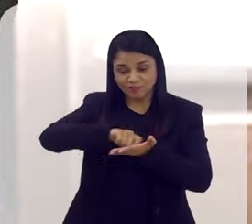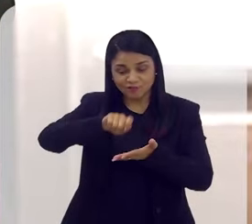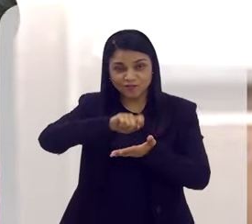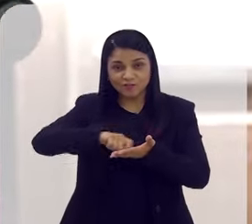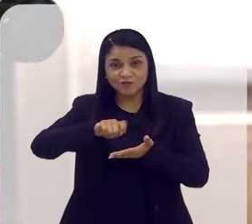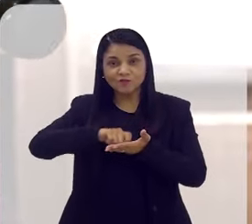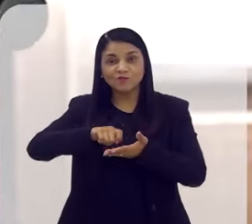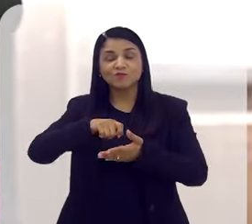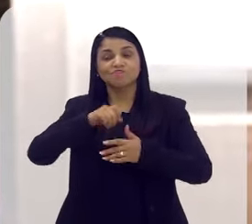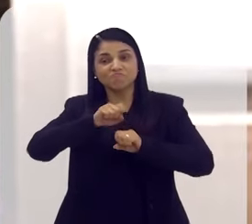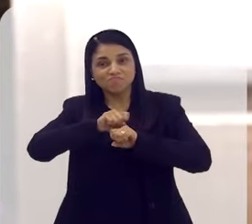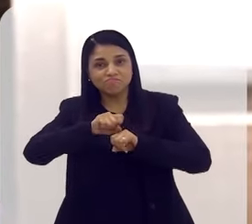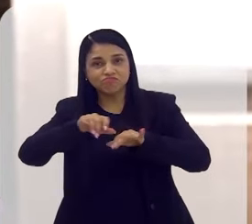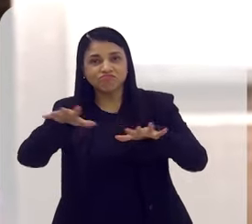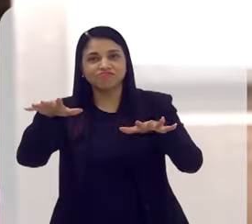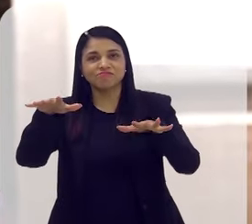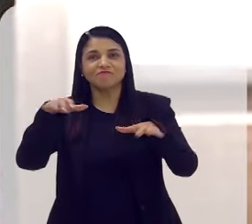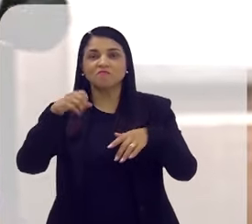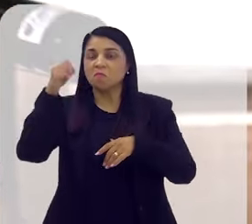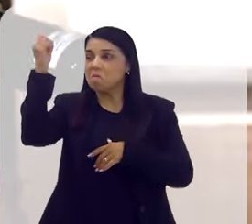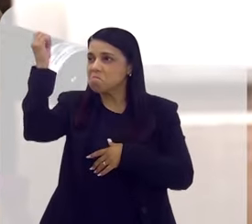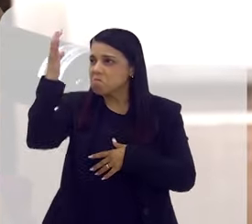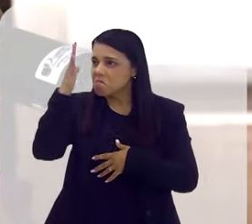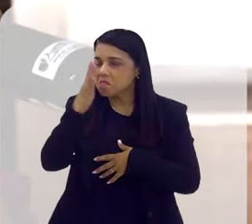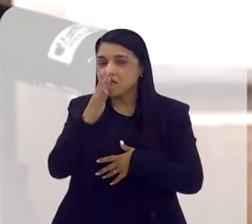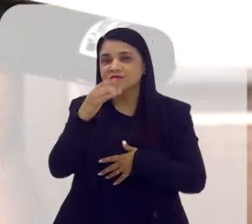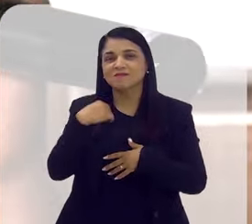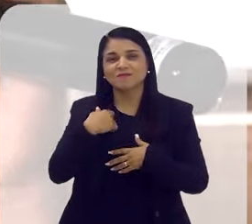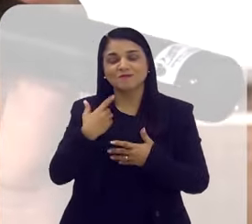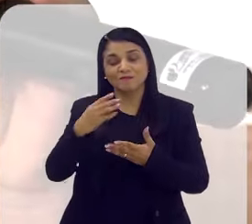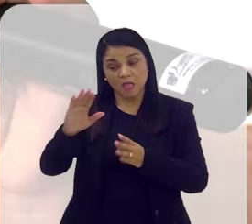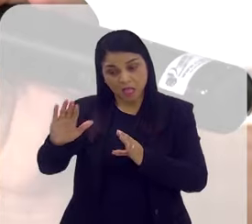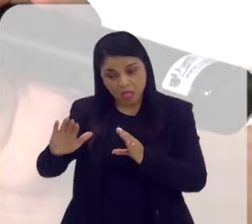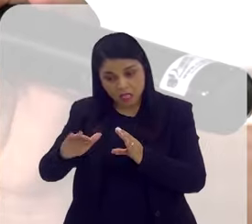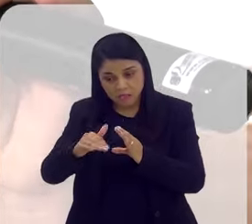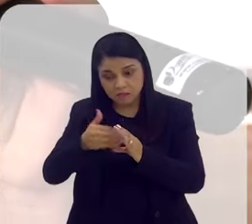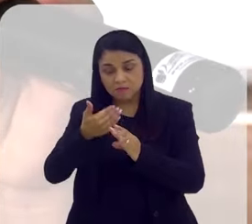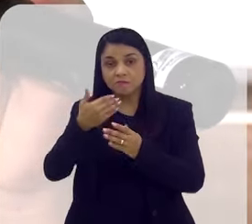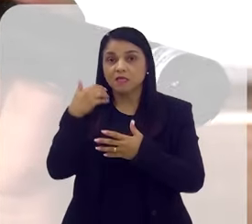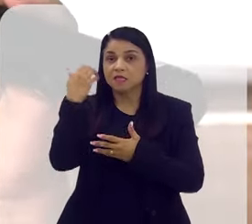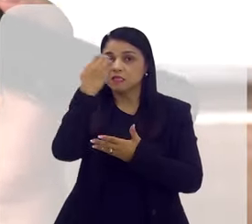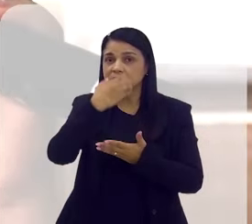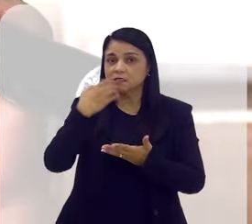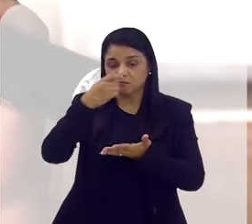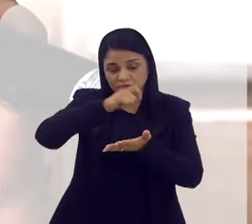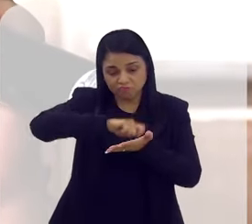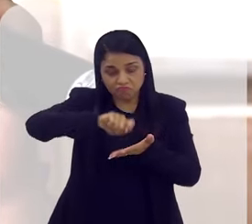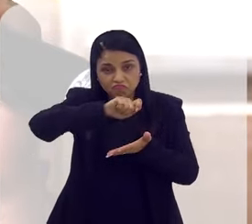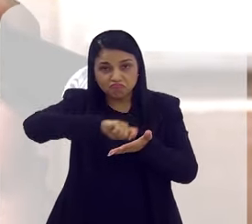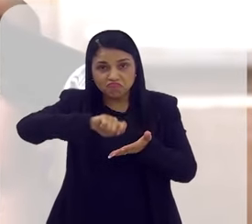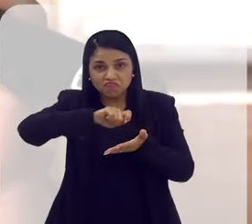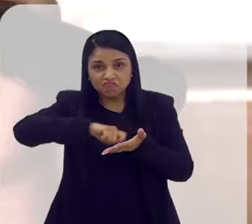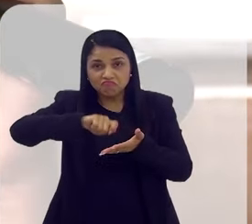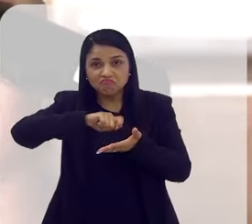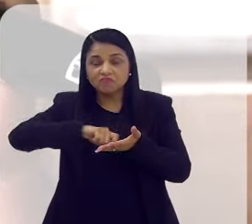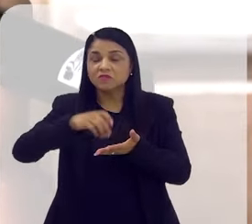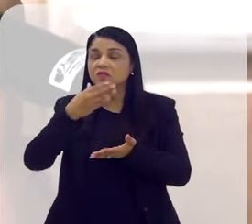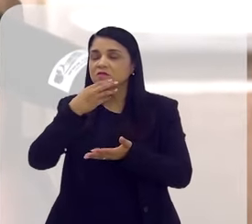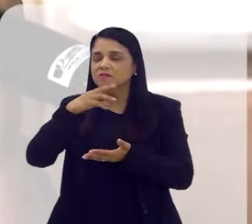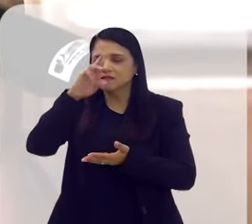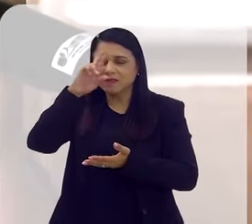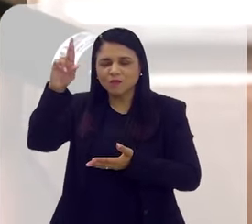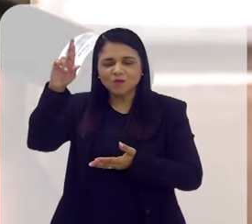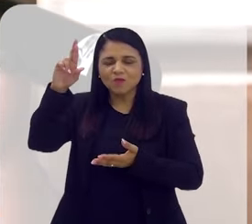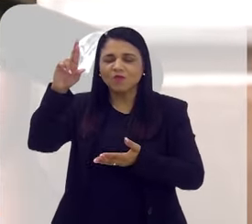E o povo compartilhando, e foi uma bênção. Coisa linda. E daí eu comecei a receber canções, né? Uhum.